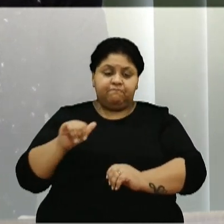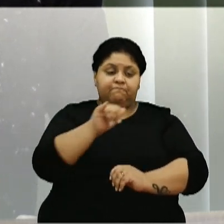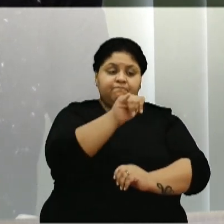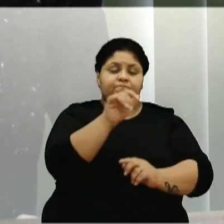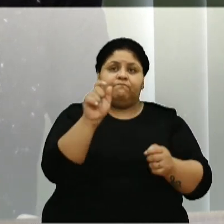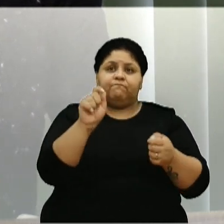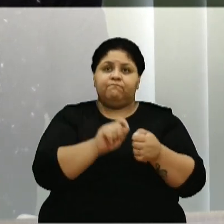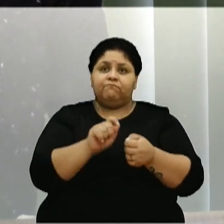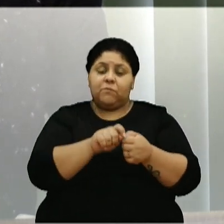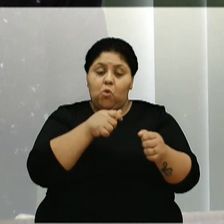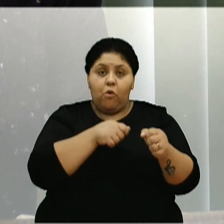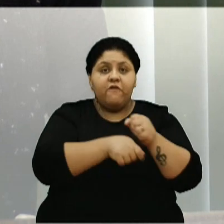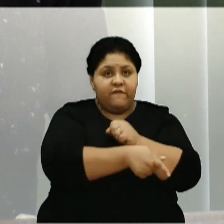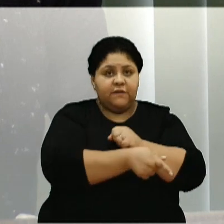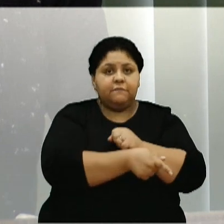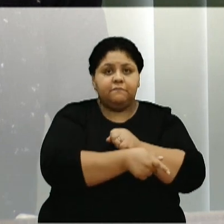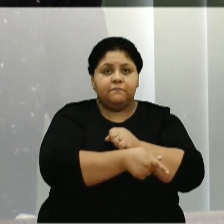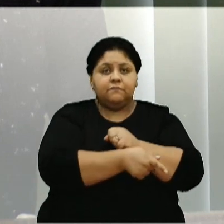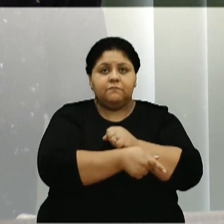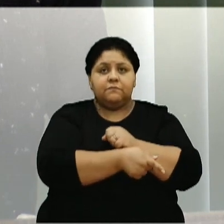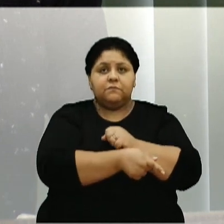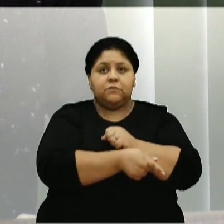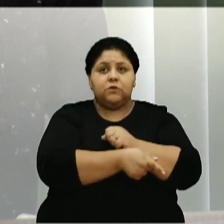fazendo investimentos. Já ontem foi